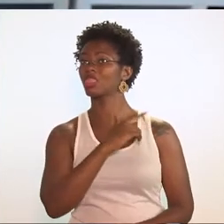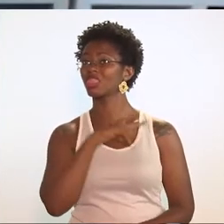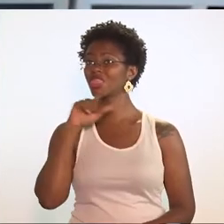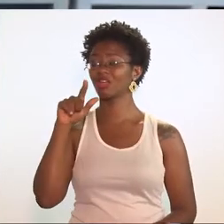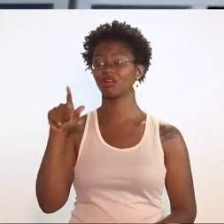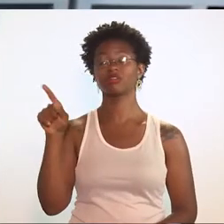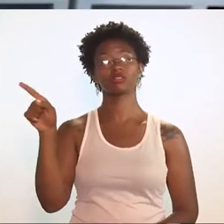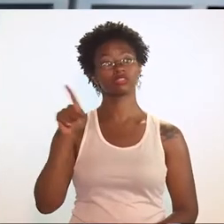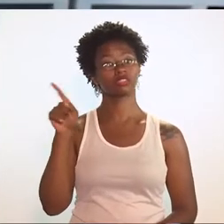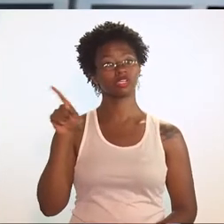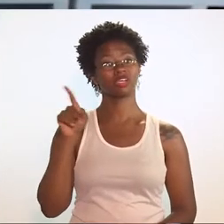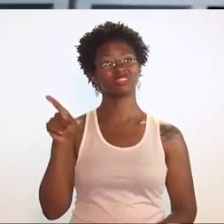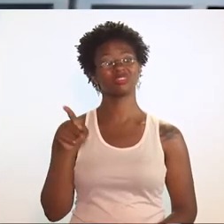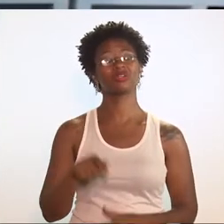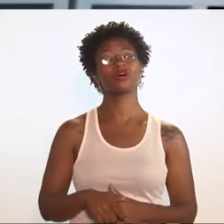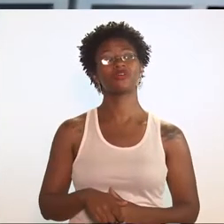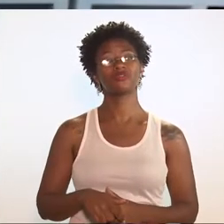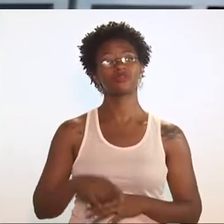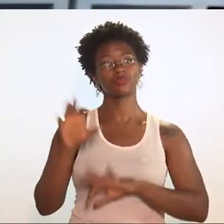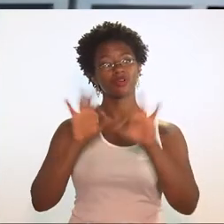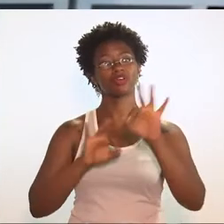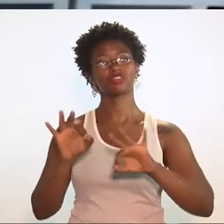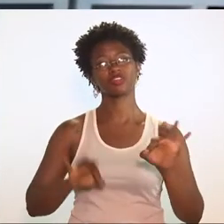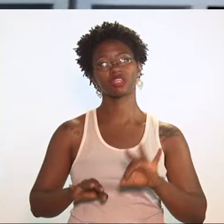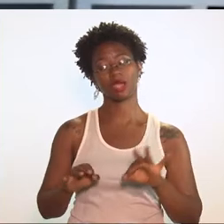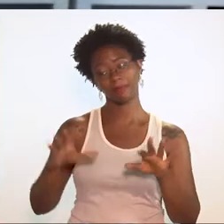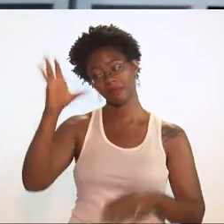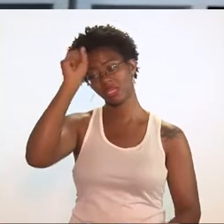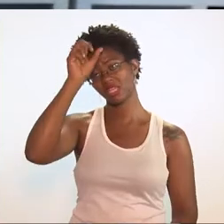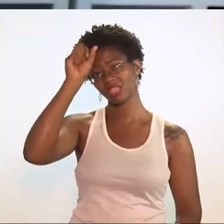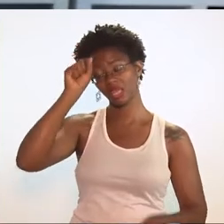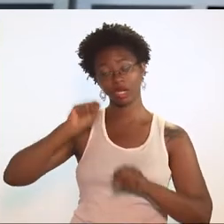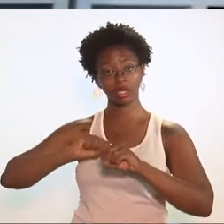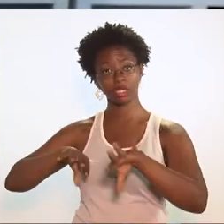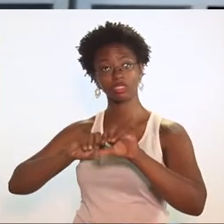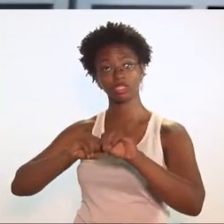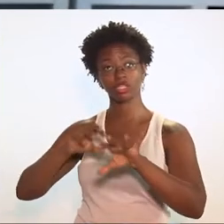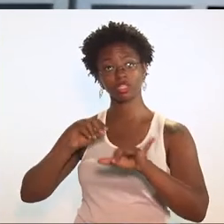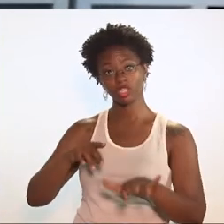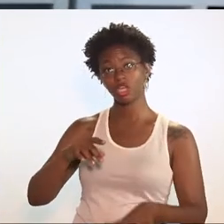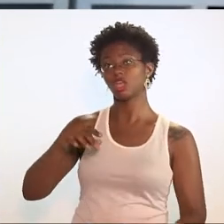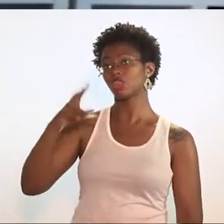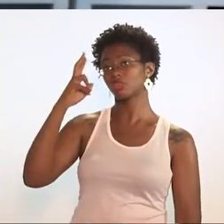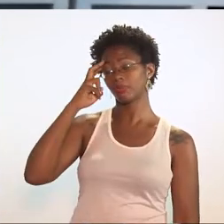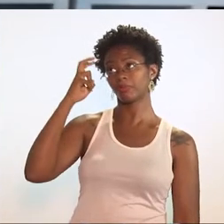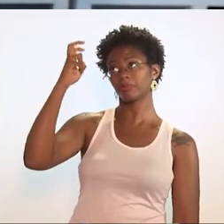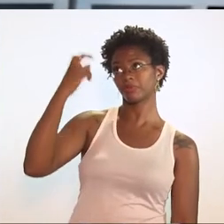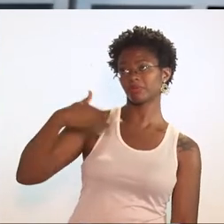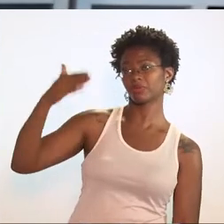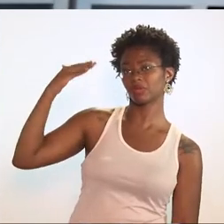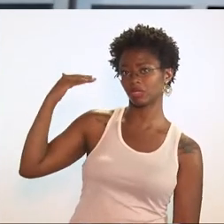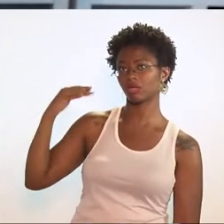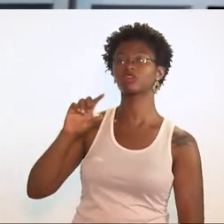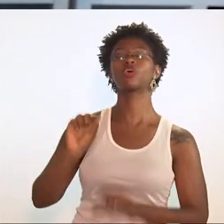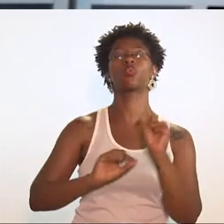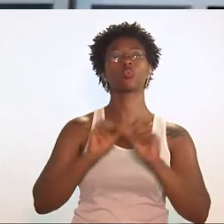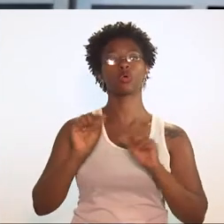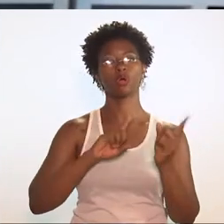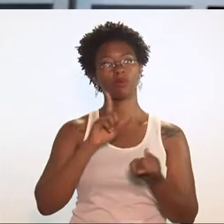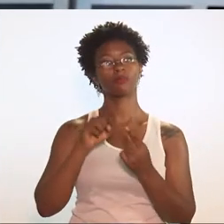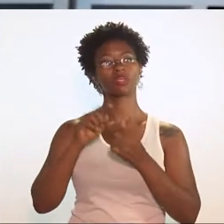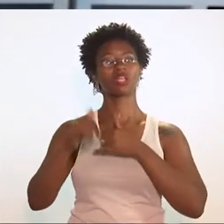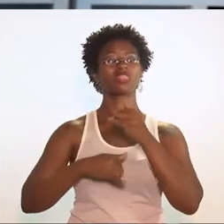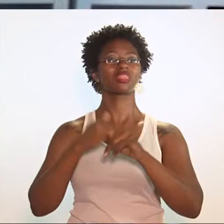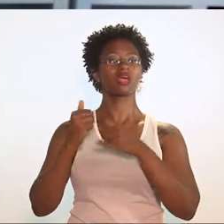Aprendendo e Ensinando Antigas Lições, que ela própria criou, cuja proposta é compartilhar conhecimentos por meio de uma